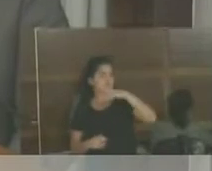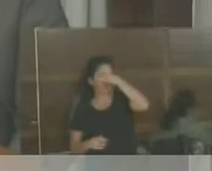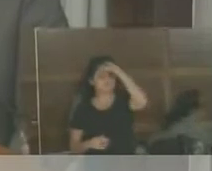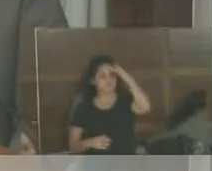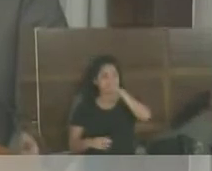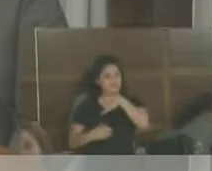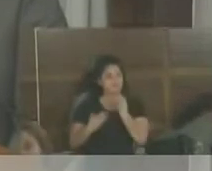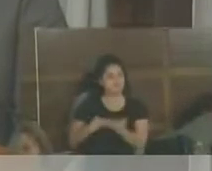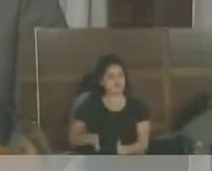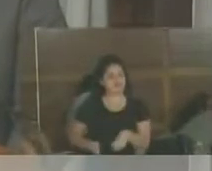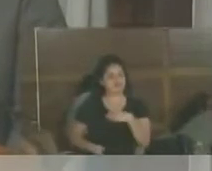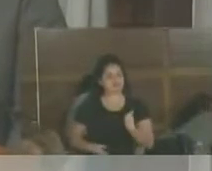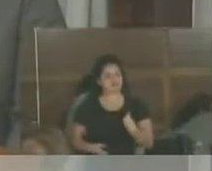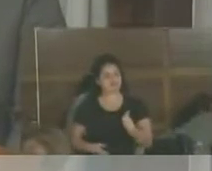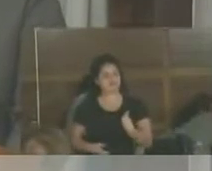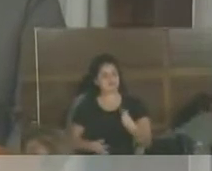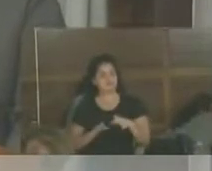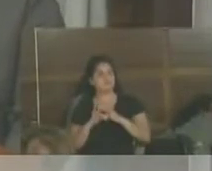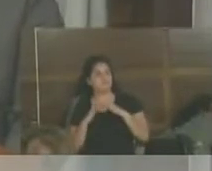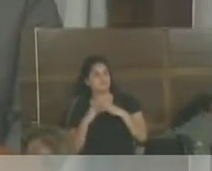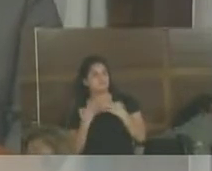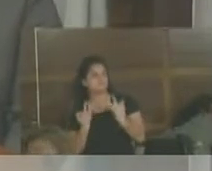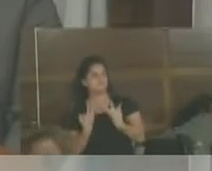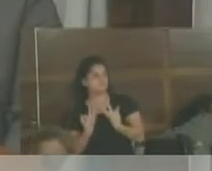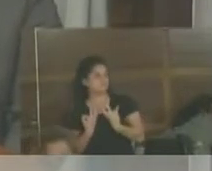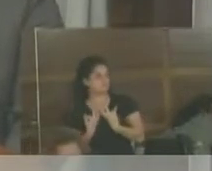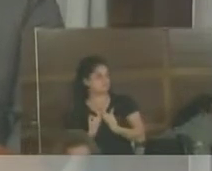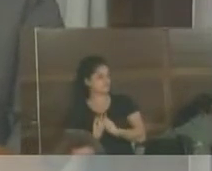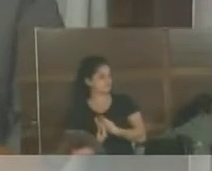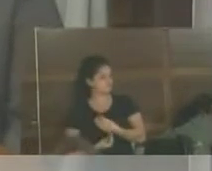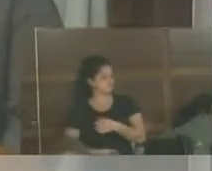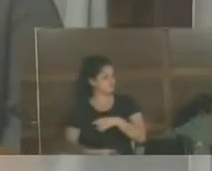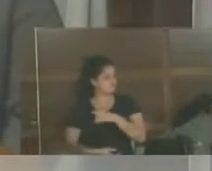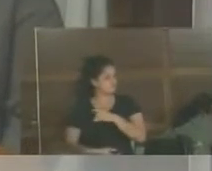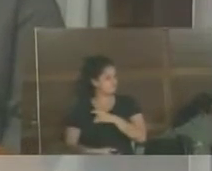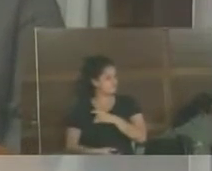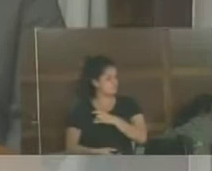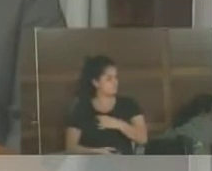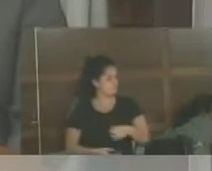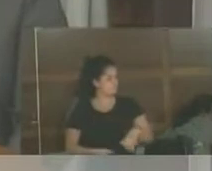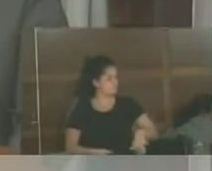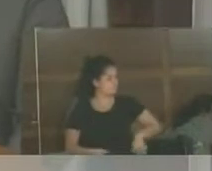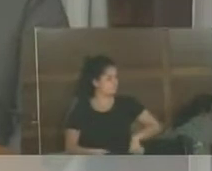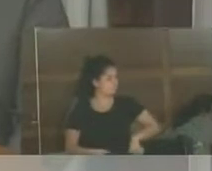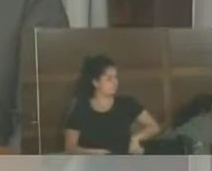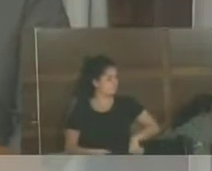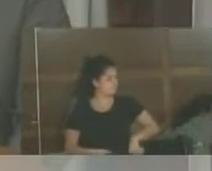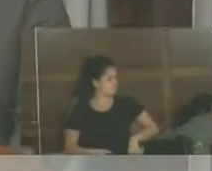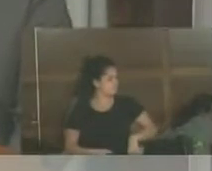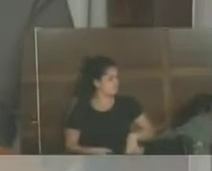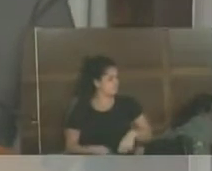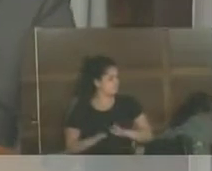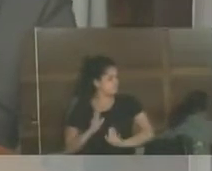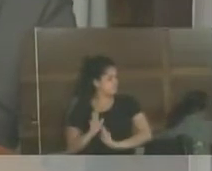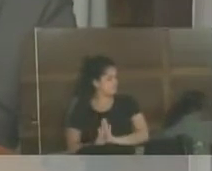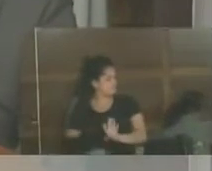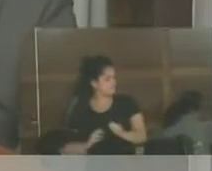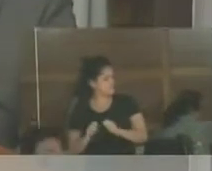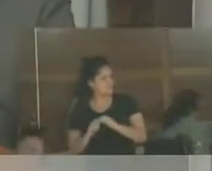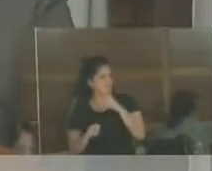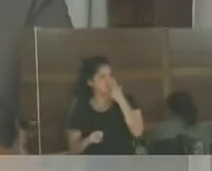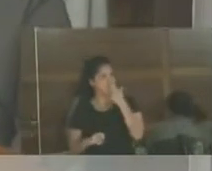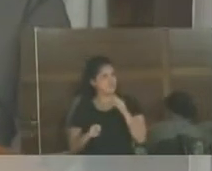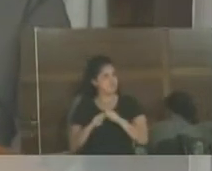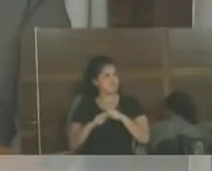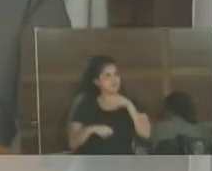famílias estivessem carregando essas cicatrizes que nós sabemos que carregam pelo resto da vida. Bem, prevenir é fazer como nós estamos fazendo aqui